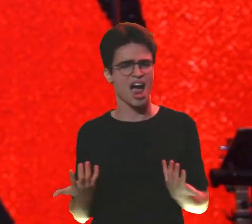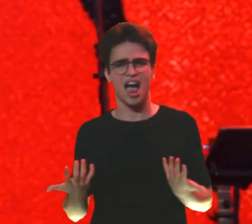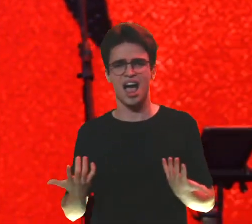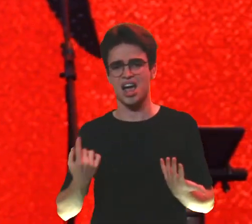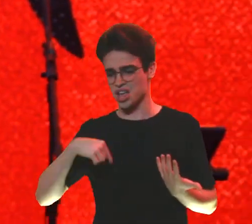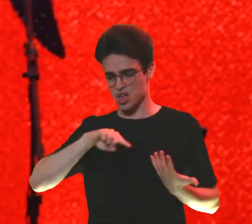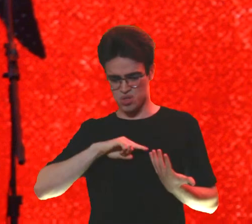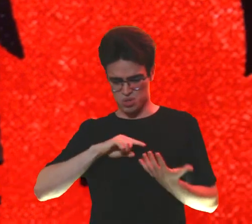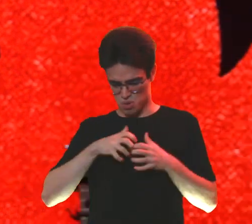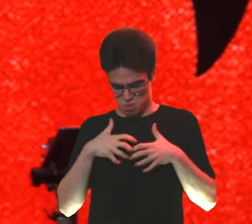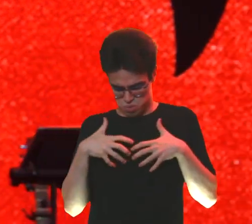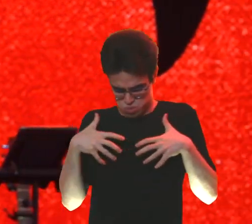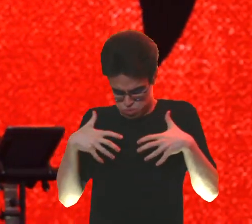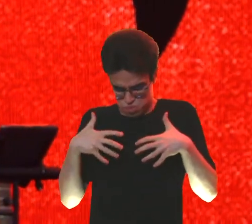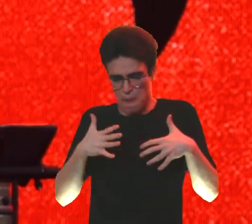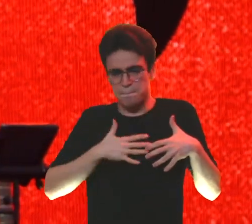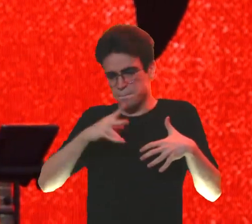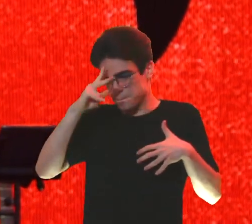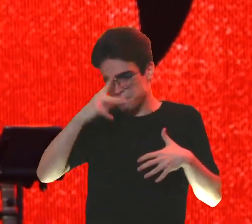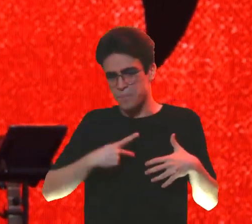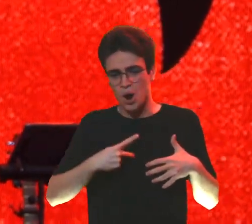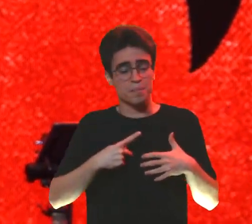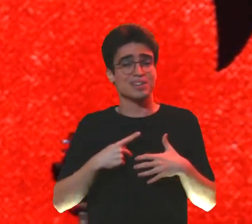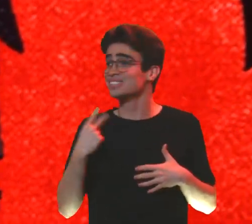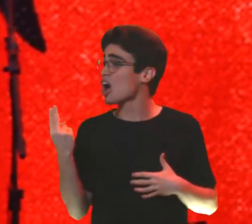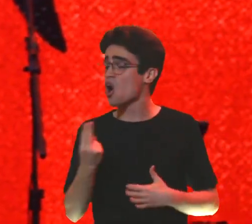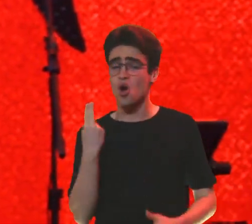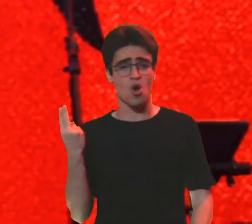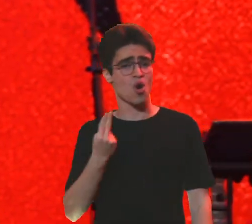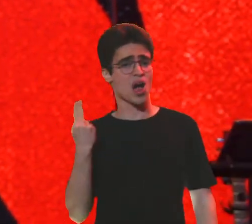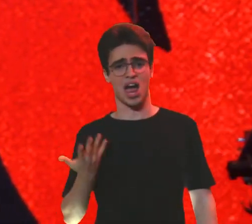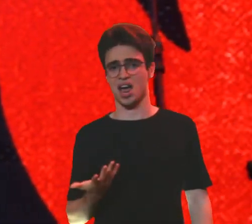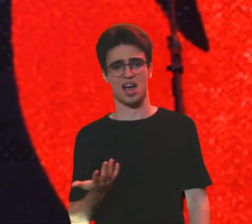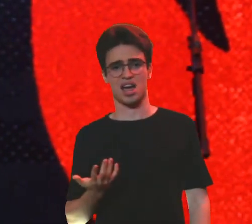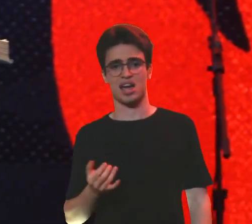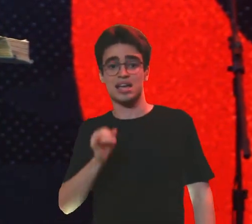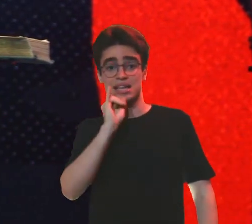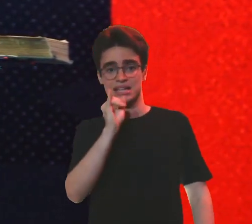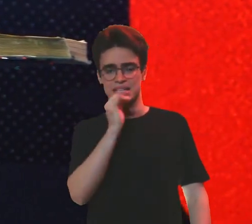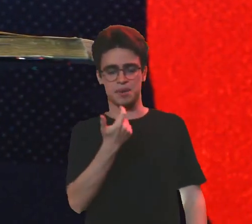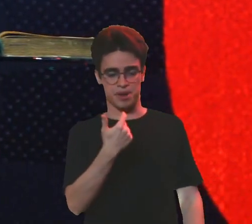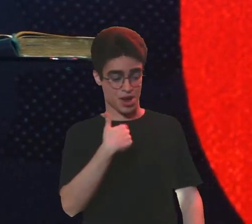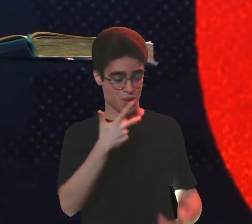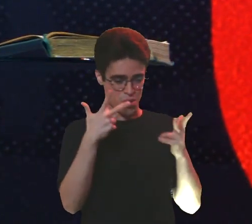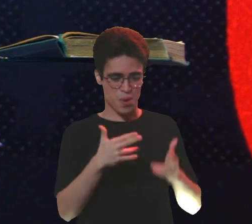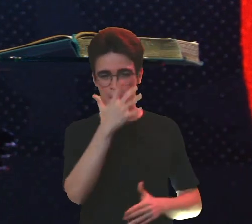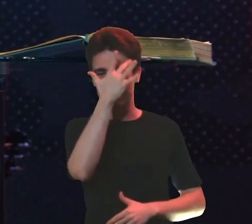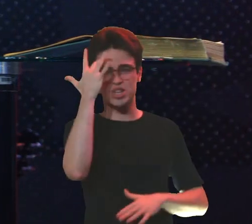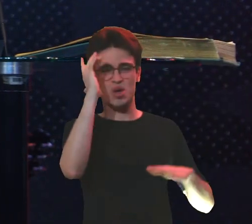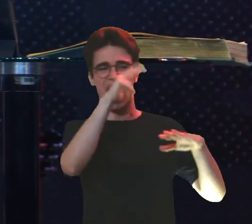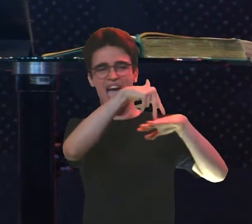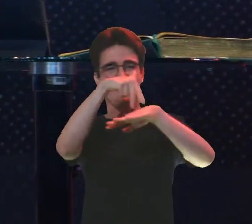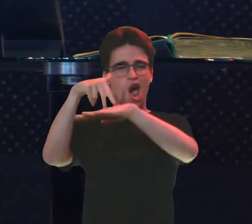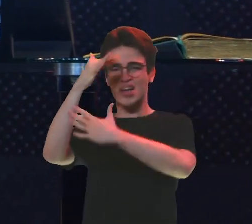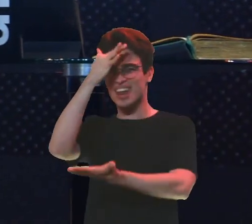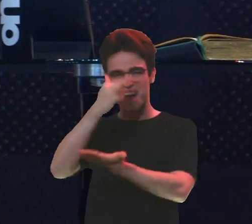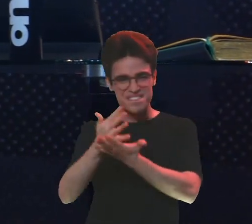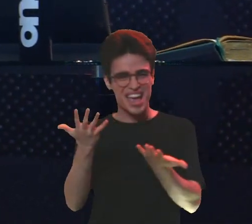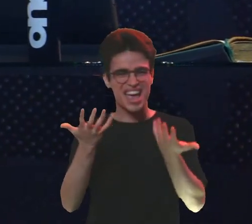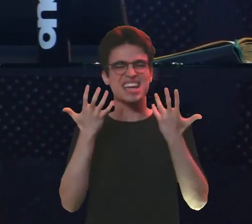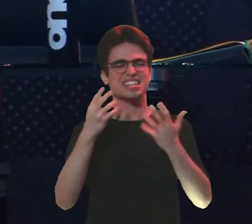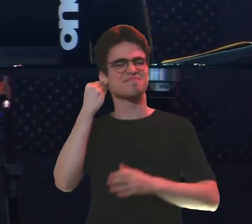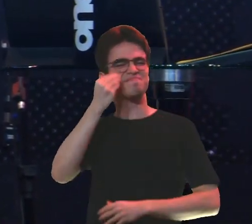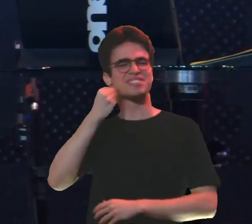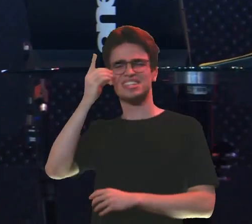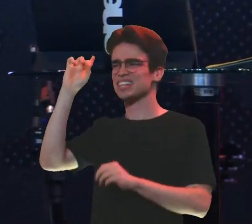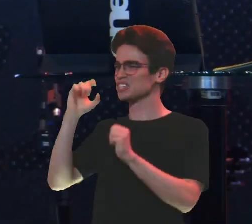como a gente guardar para a gente. Se nós queremos, assim como esses heróis da fé, viver coisas grandes com Deus, se